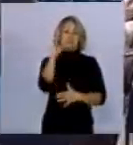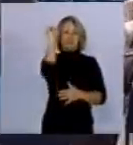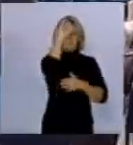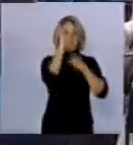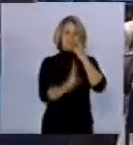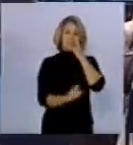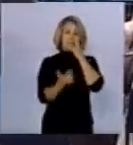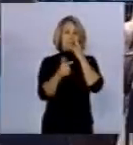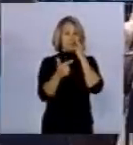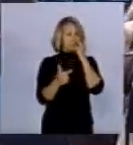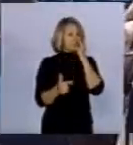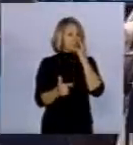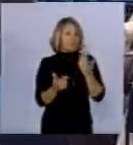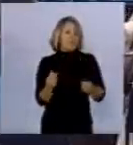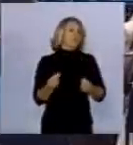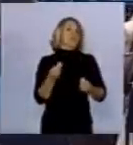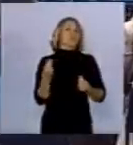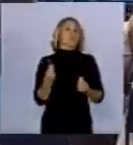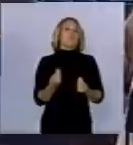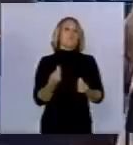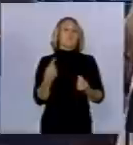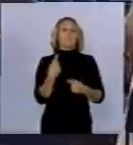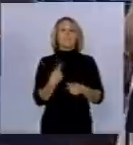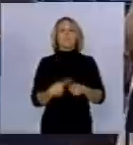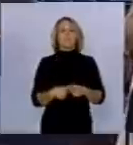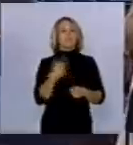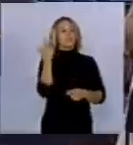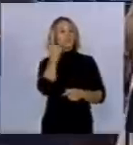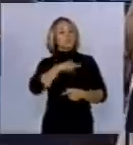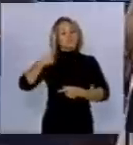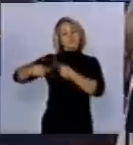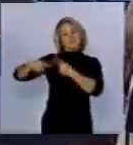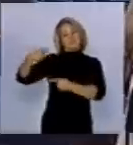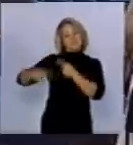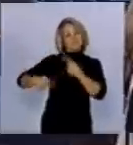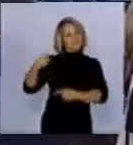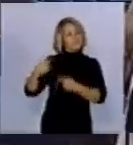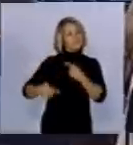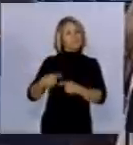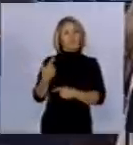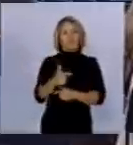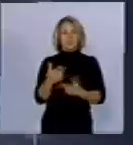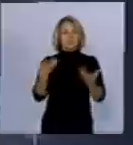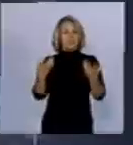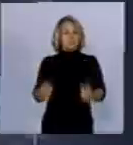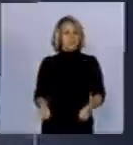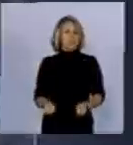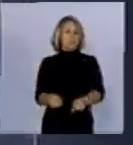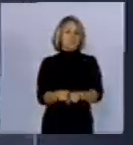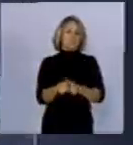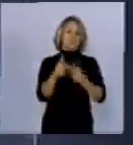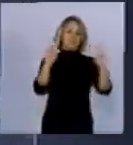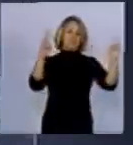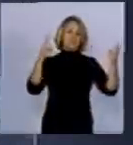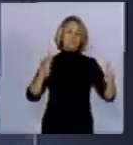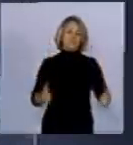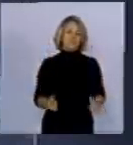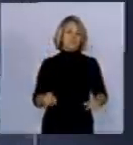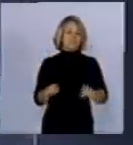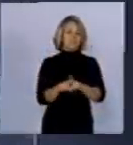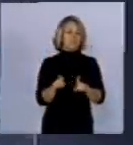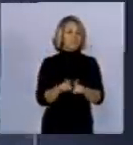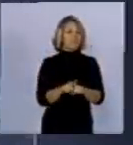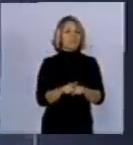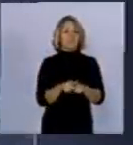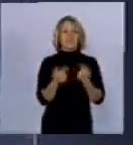estabilidade justamente porque não há condições de competição logo não há apropriação de valor pela cadeia logo não há condição de